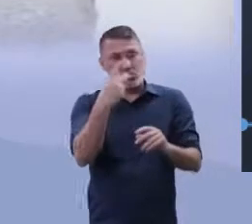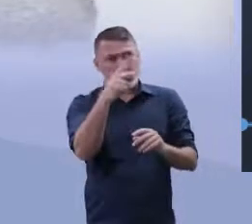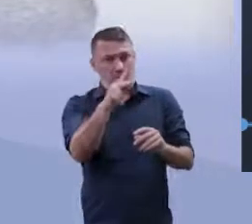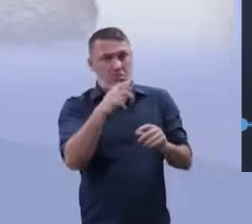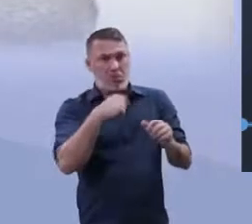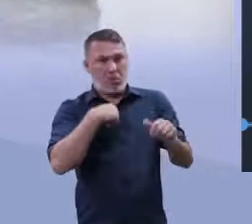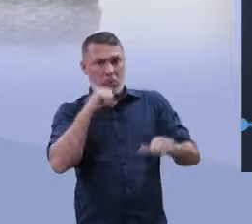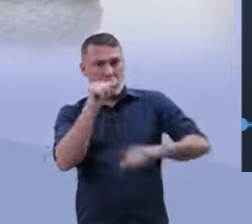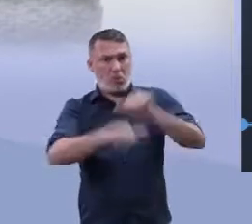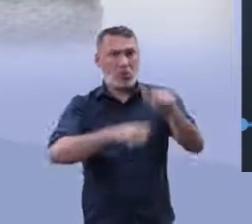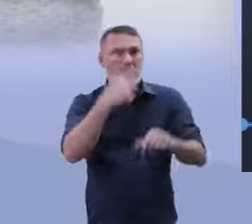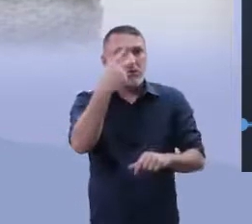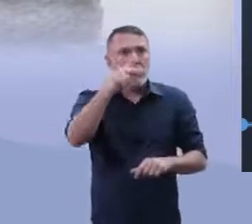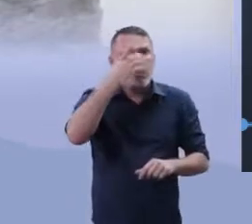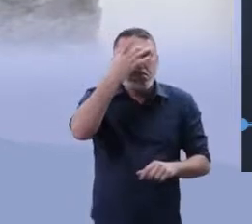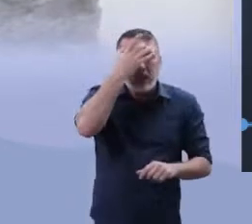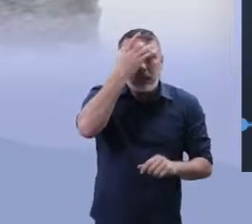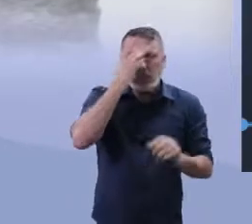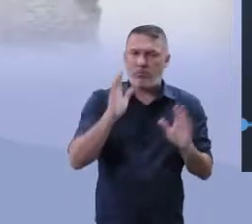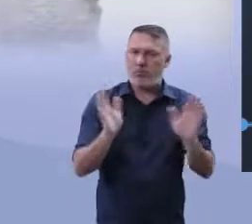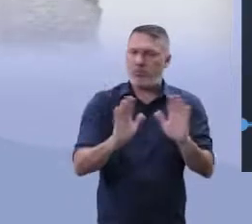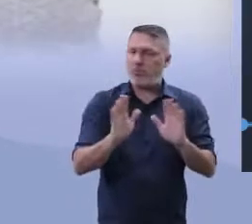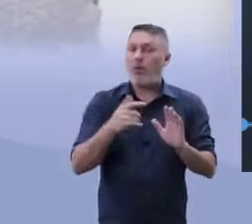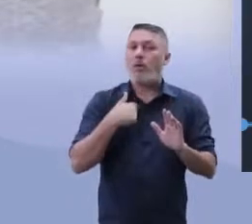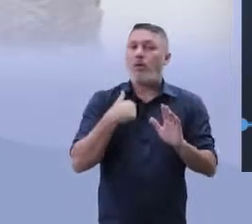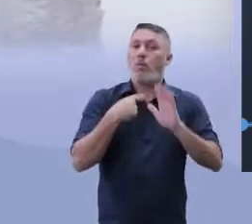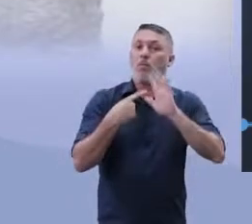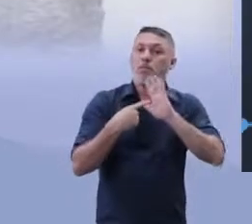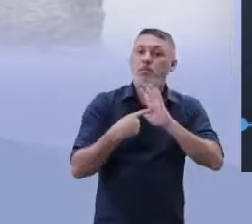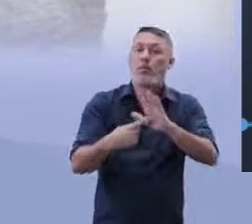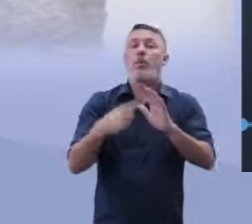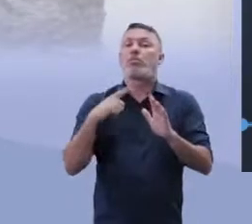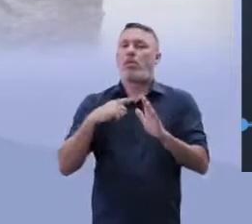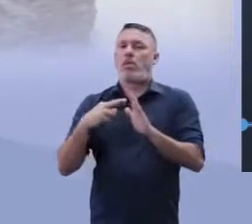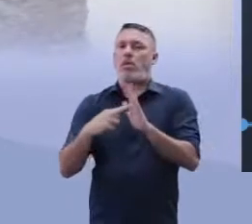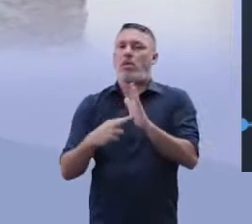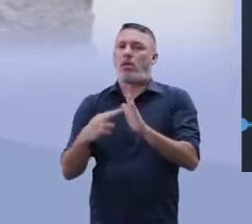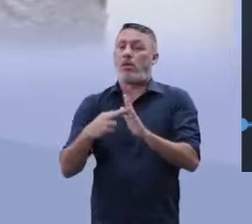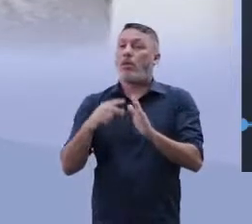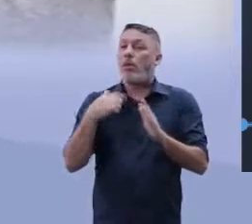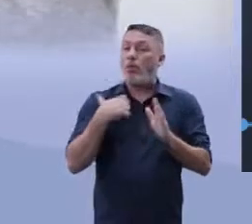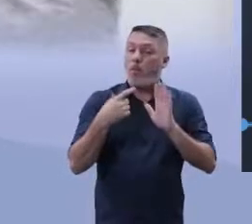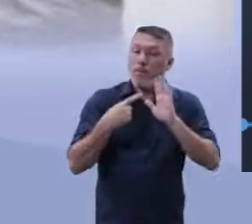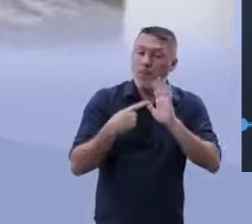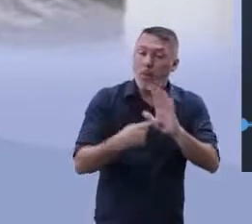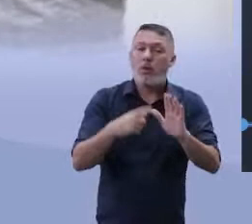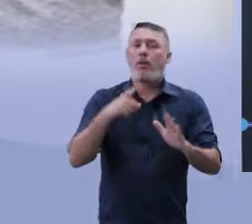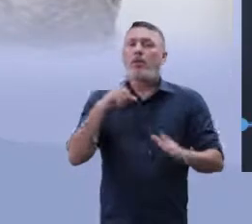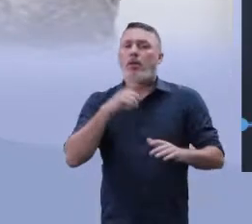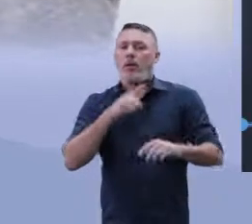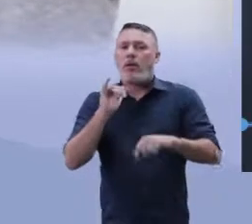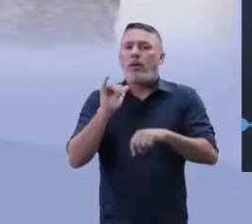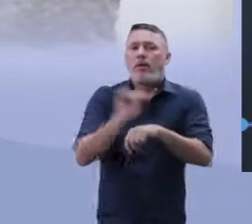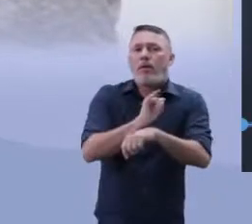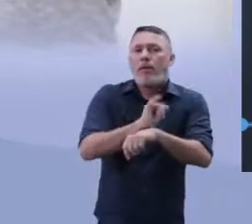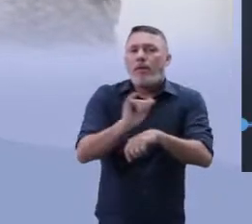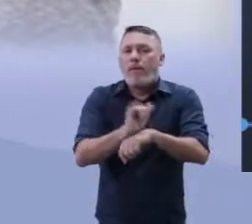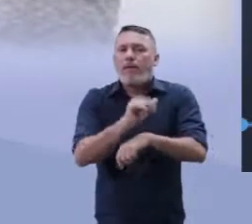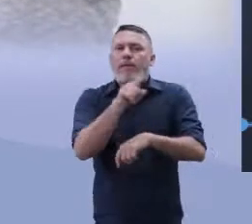aqui para mudar o seu pensamento. Eu estou aqui para mostrar para vocês estratégias